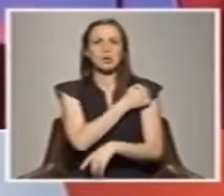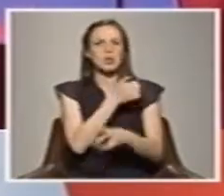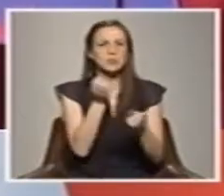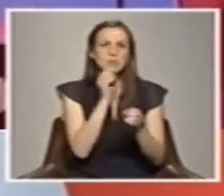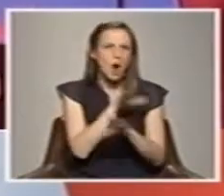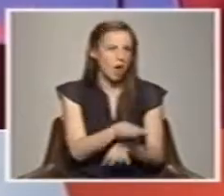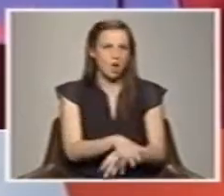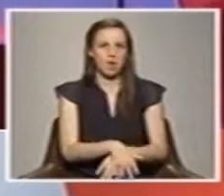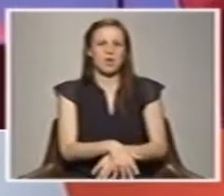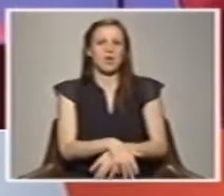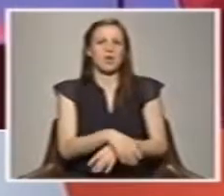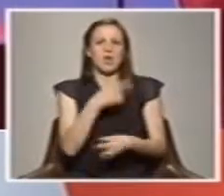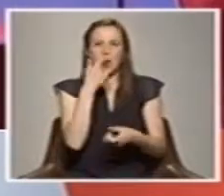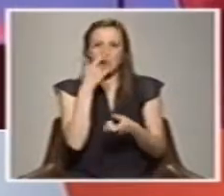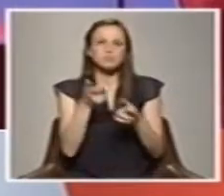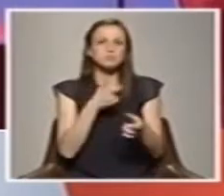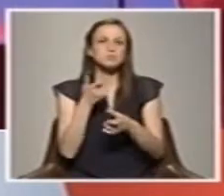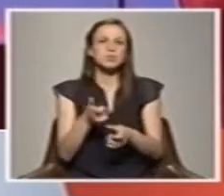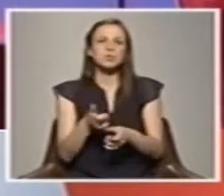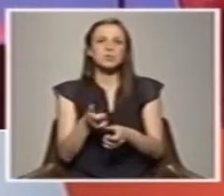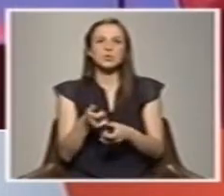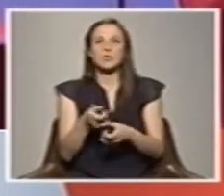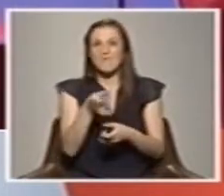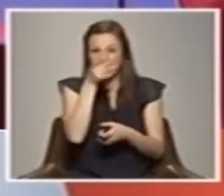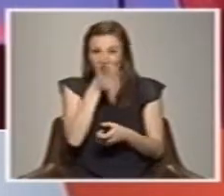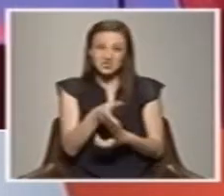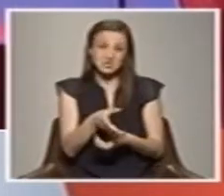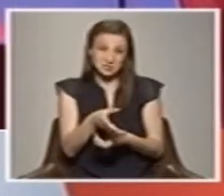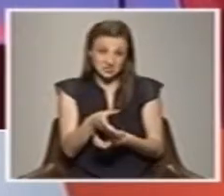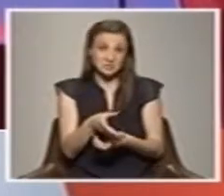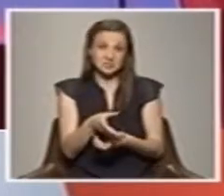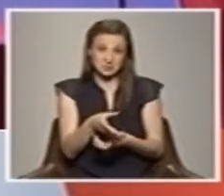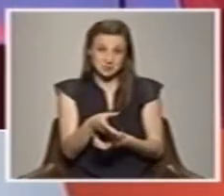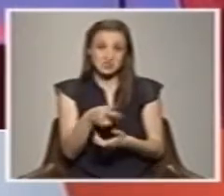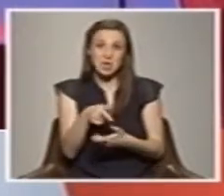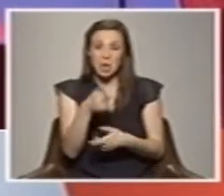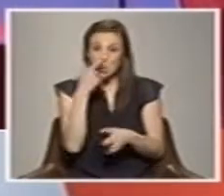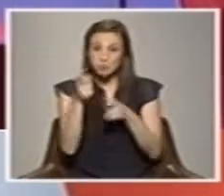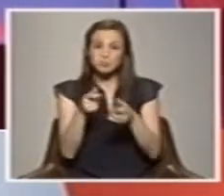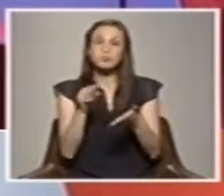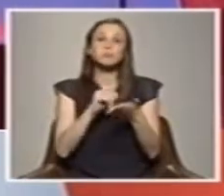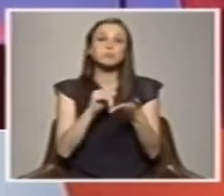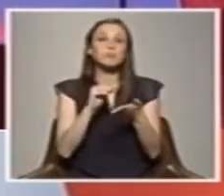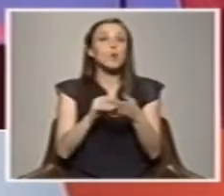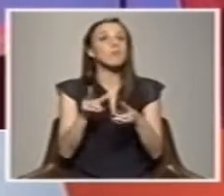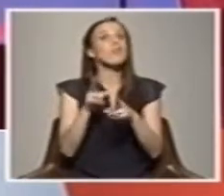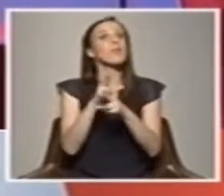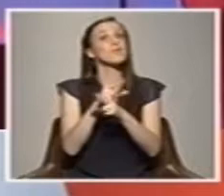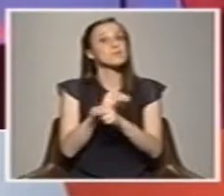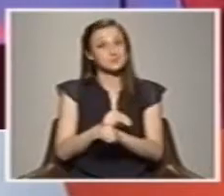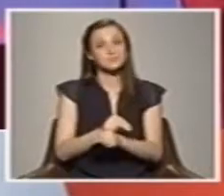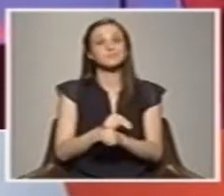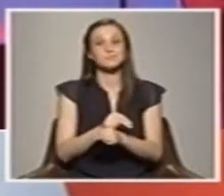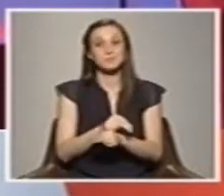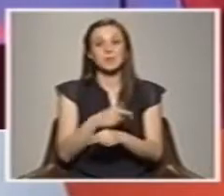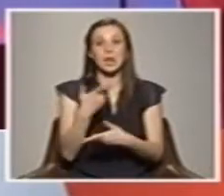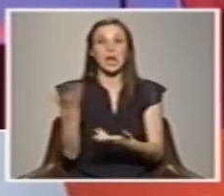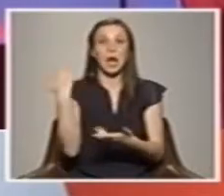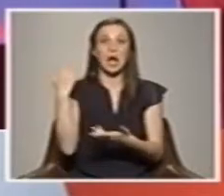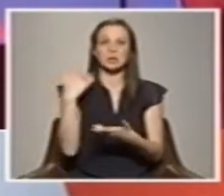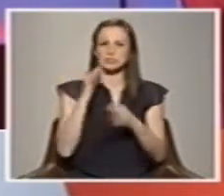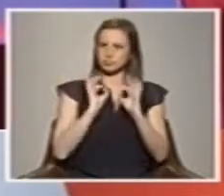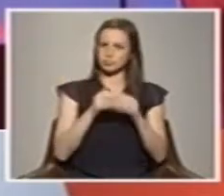cronicamente vulneráveis, mas são os novos pobres ou as pessoas que estavam numa situação relativamente estável e que